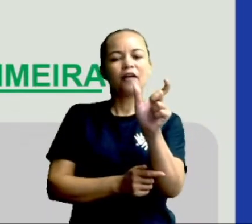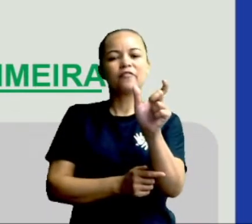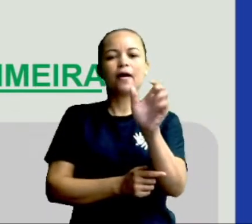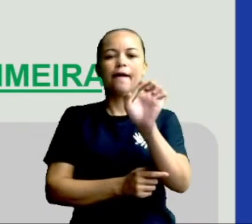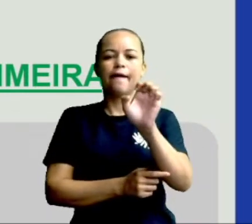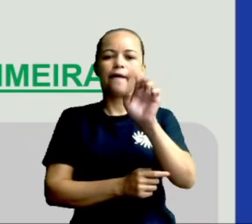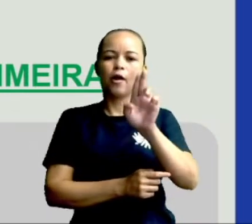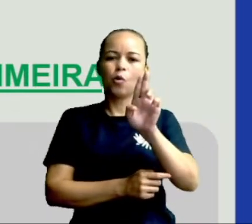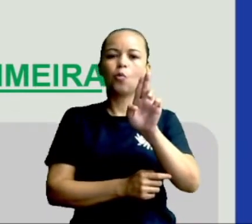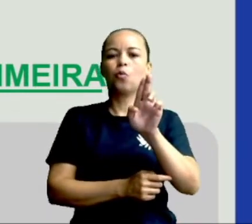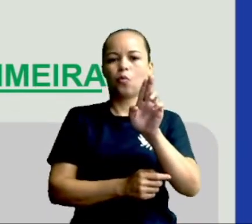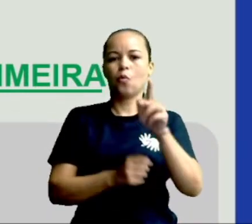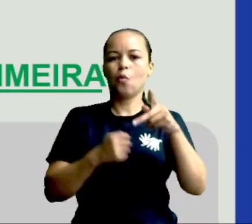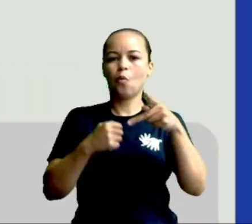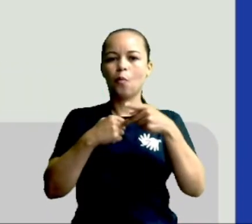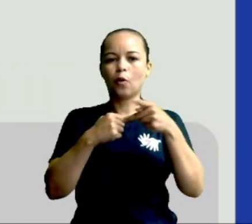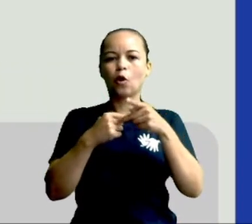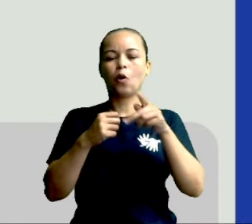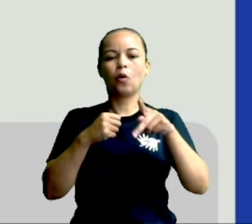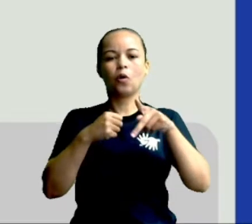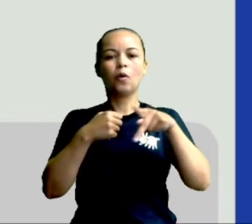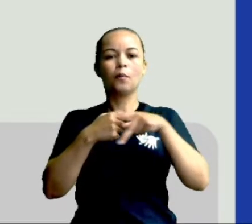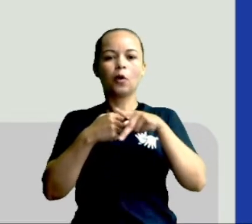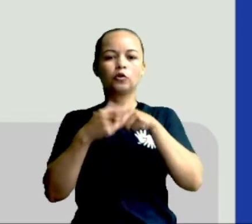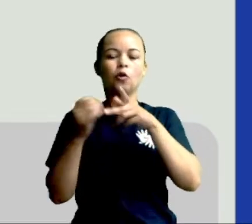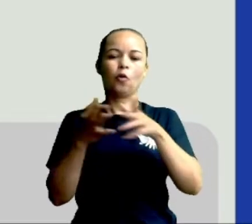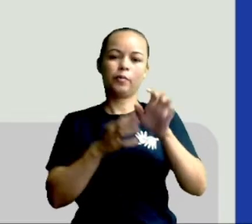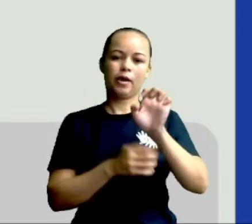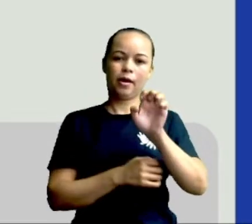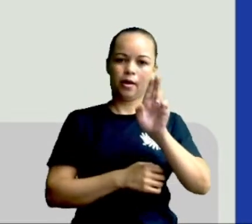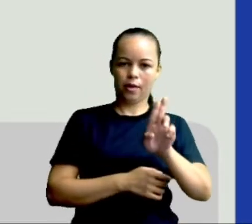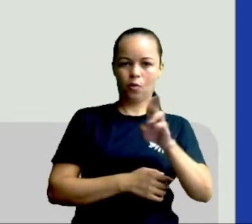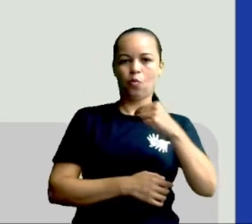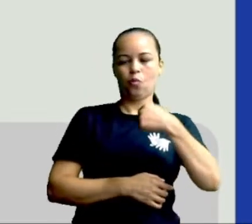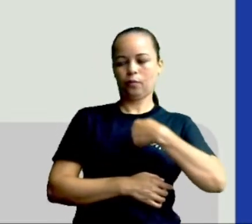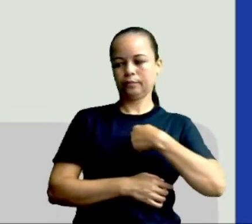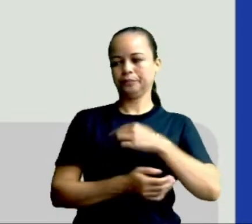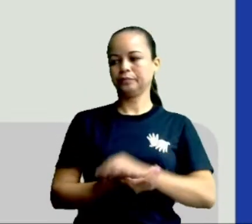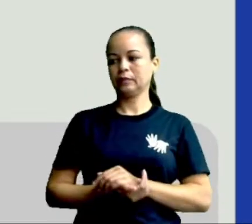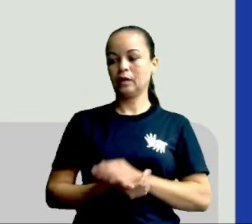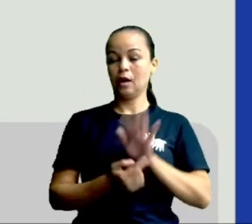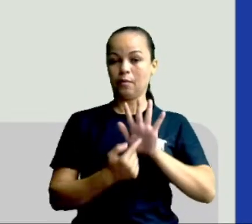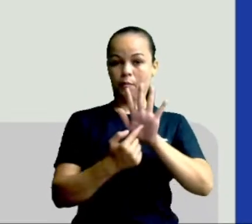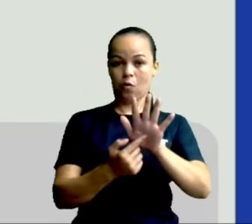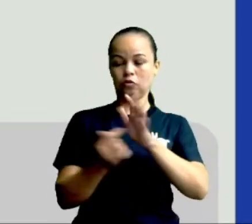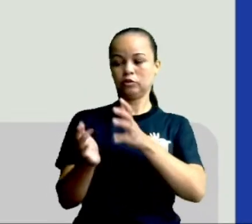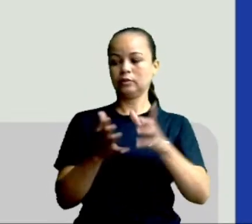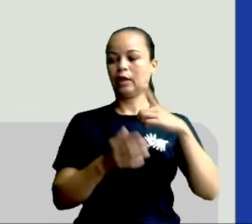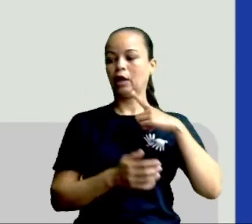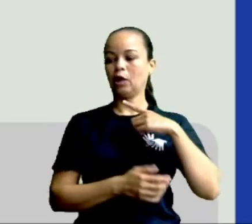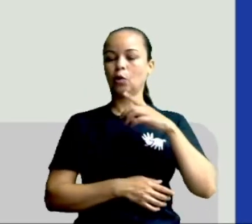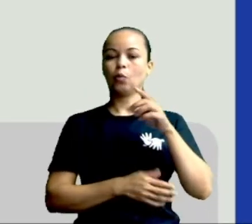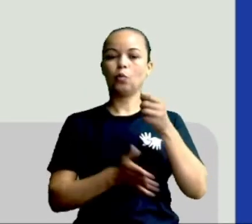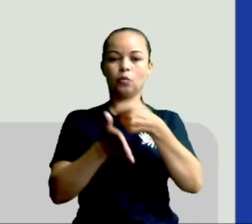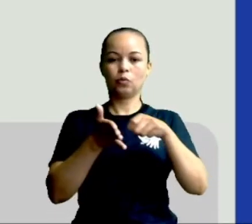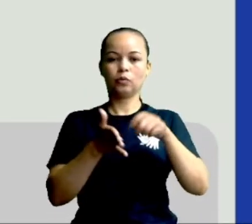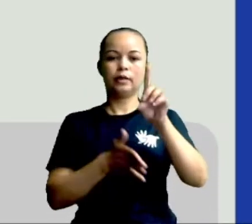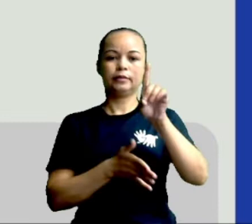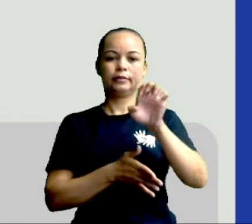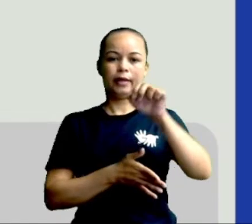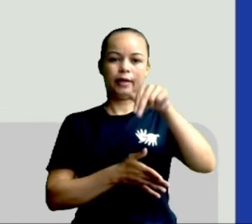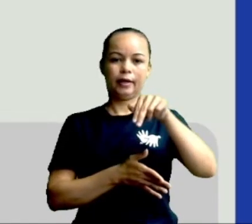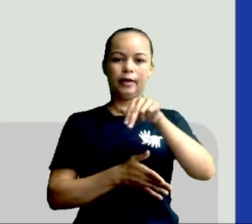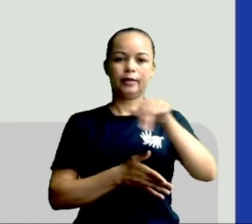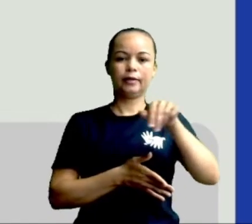pronome eu. Vamos ver isso em alguns textos. Aqui tem um poema de Denis Távora e ele diz o seguinte: quem